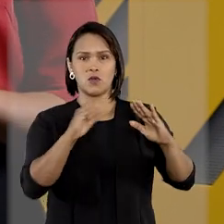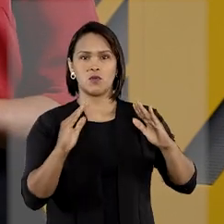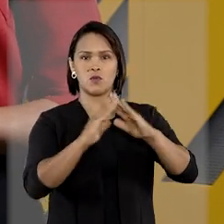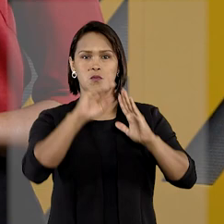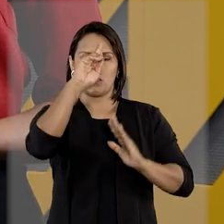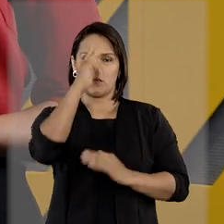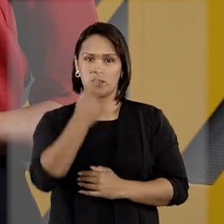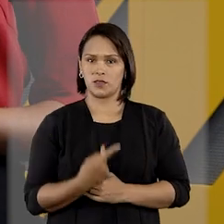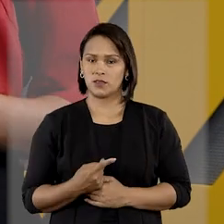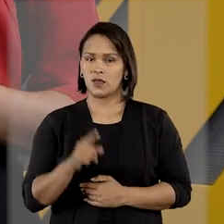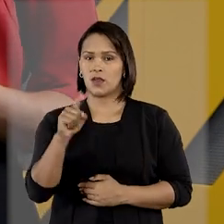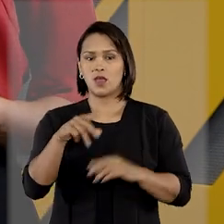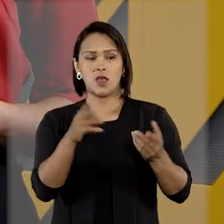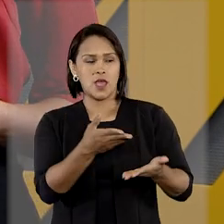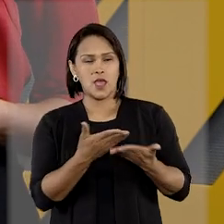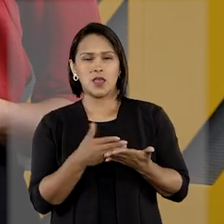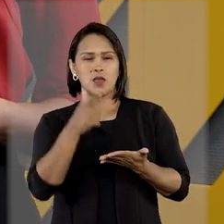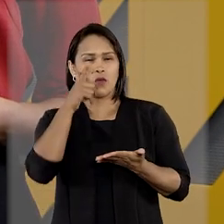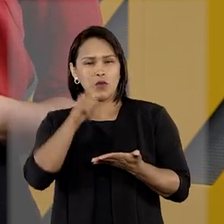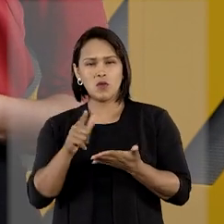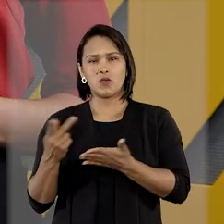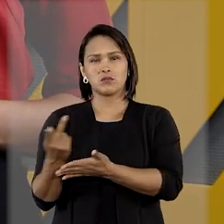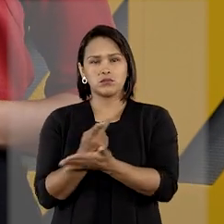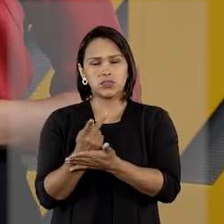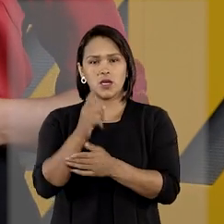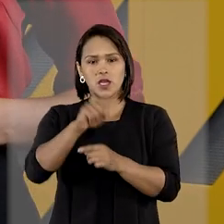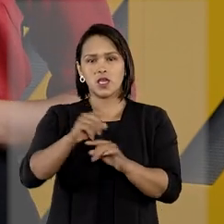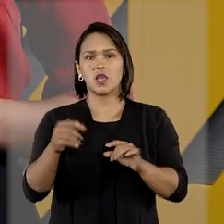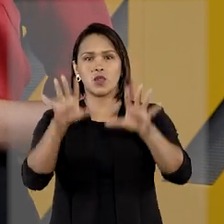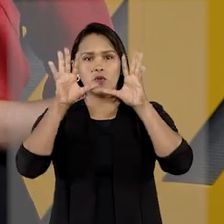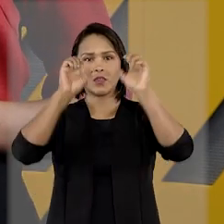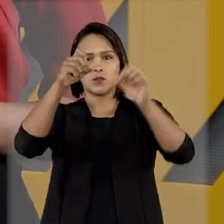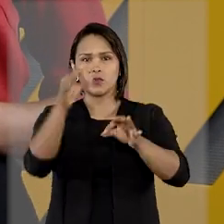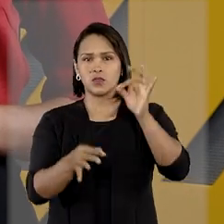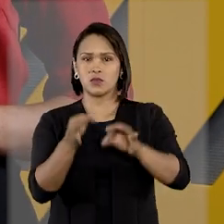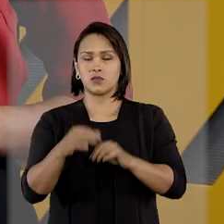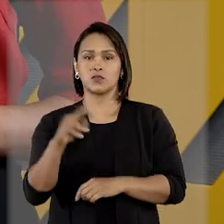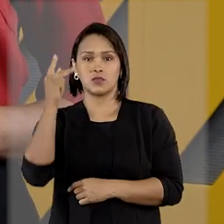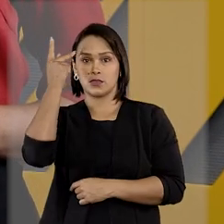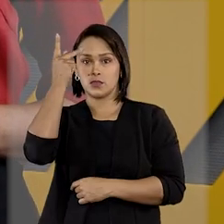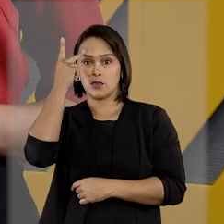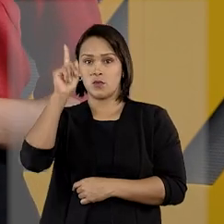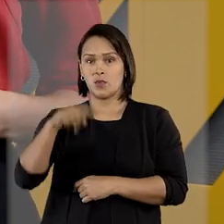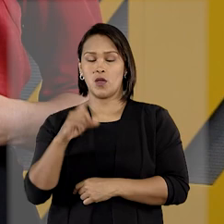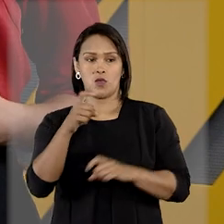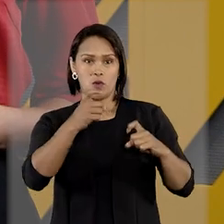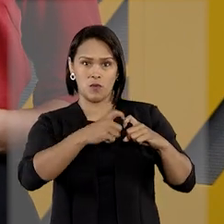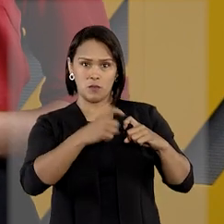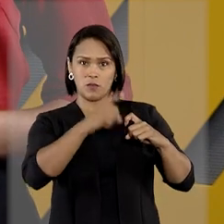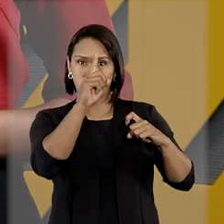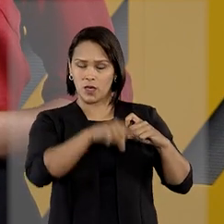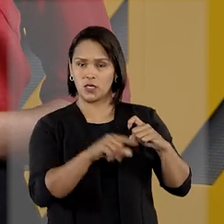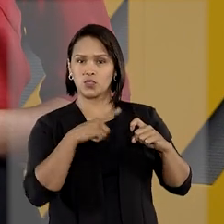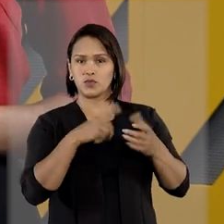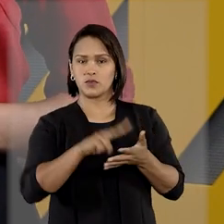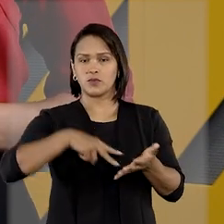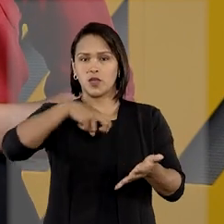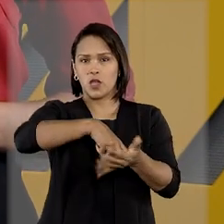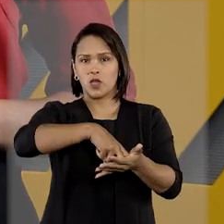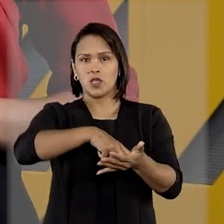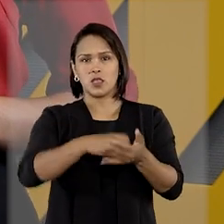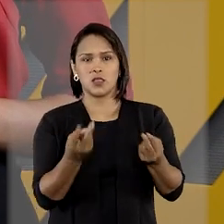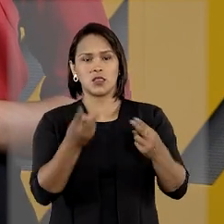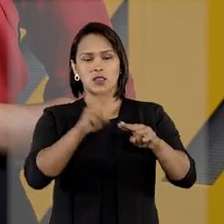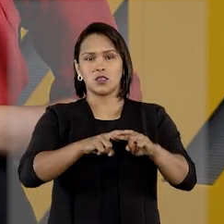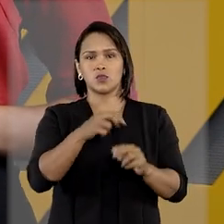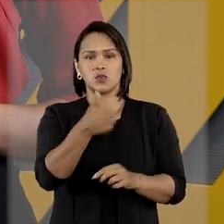domiciliar humanitária. O benefício havia sido cassado pelo Tribunal de Justiça de São Paulo. Roger Abdelmassi foi